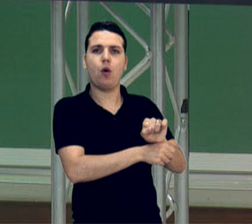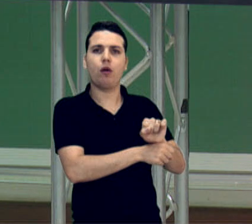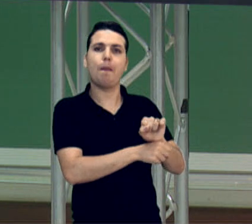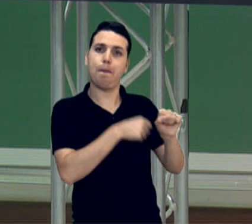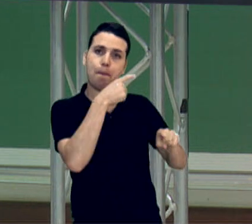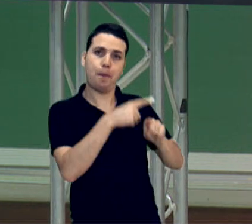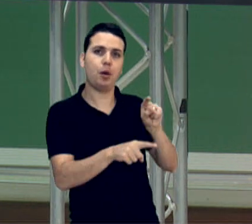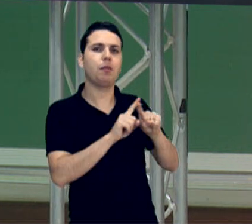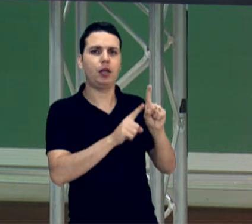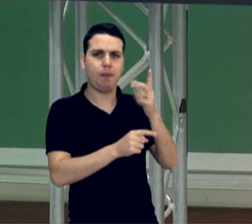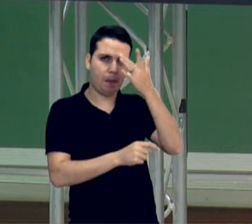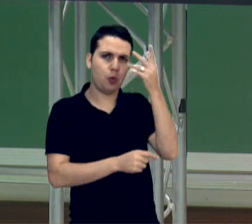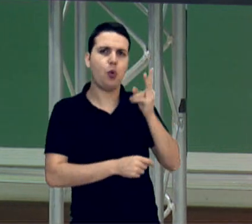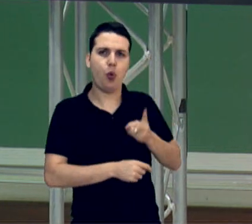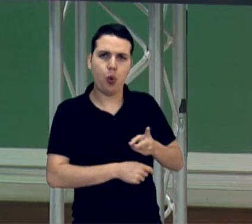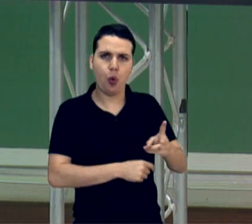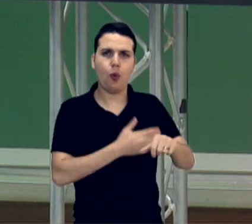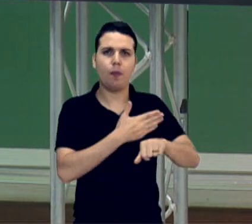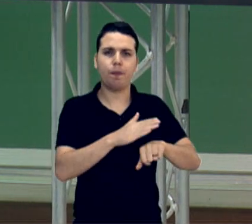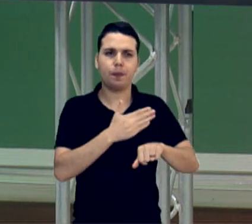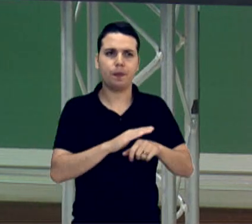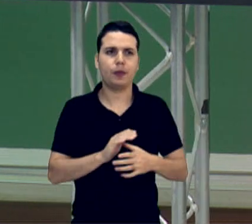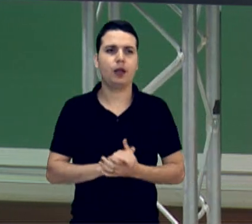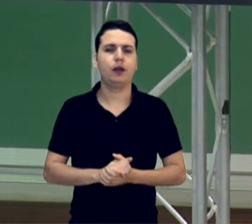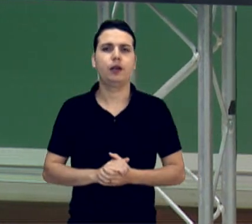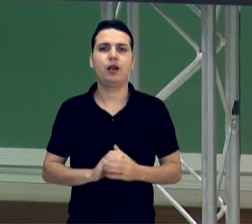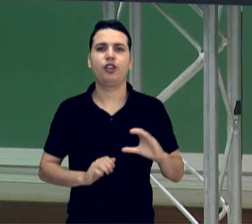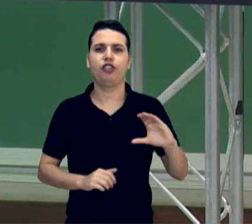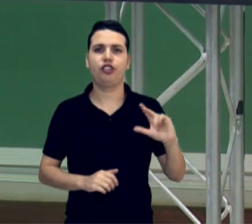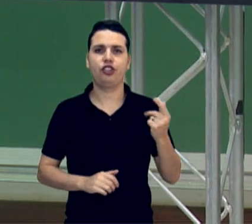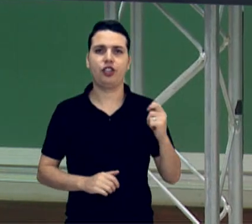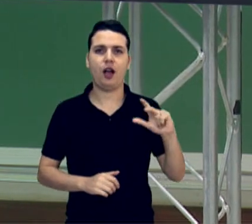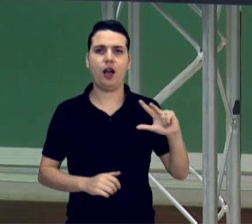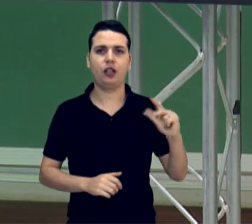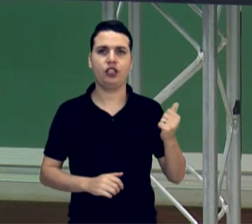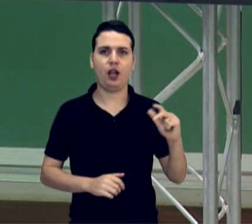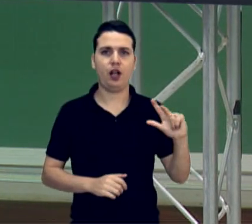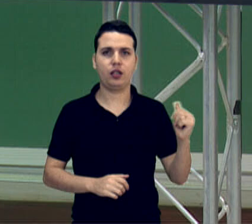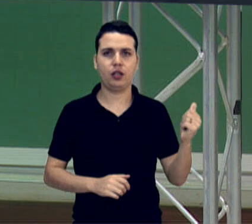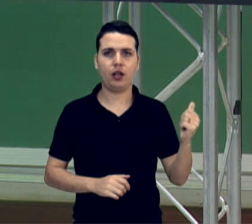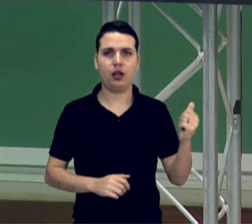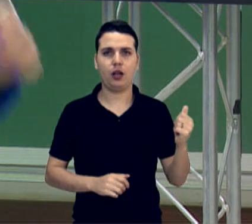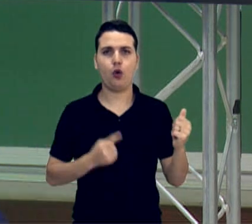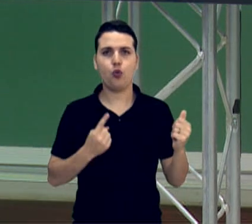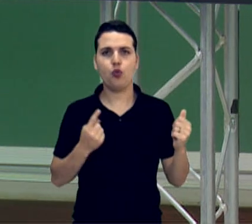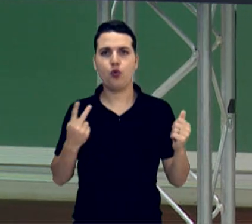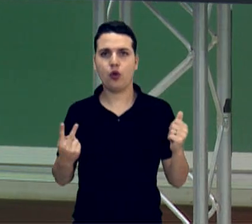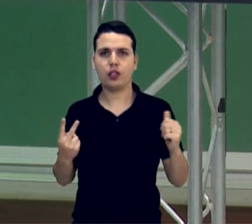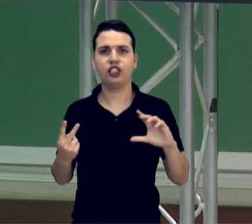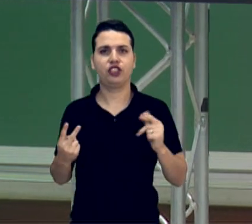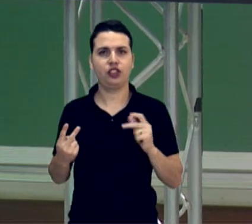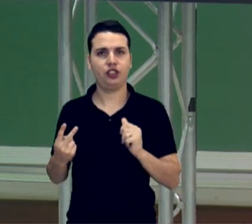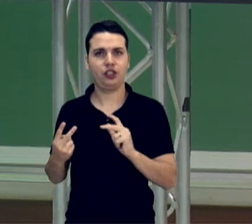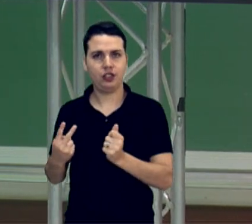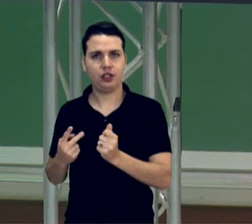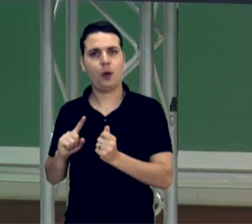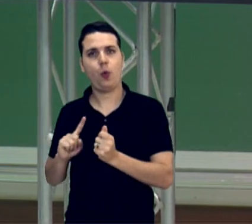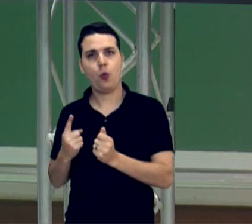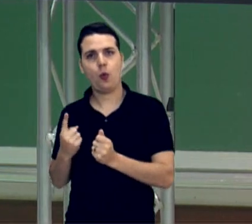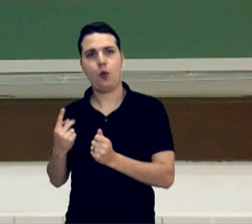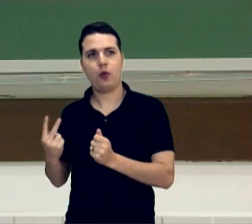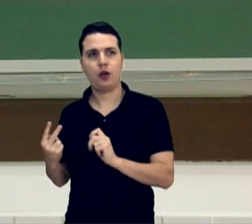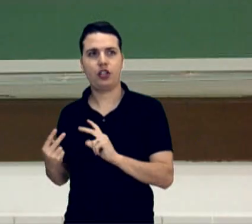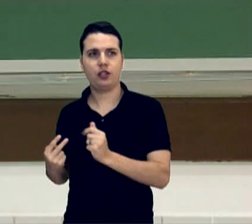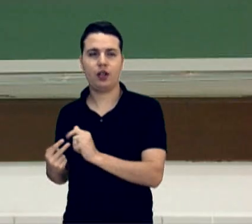O tchá-tchá-tchá na sua alegria, na sua descontração. 1, 2, tchá-tchá-tchá. 1, 2, tchá-tchá-tchá. Eu